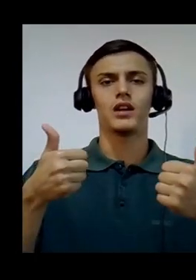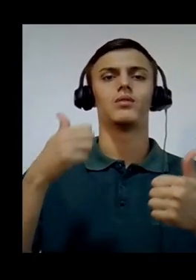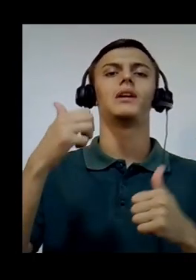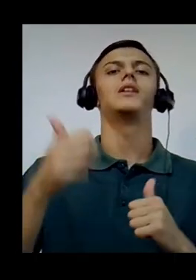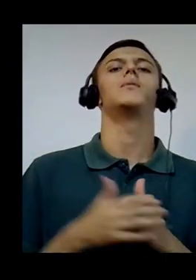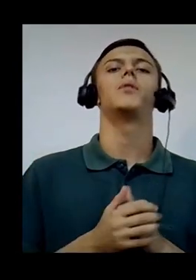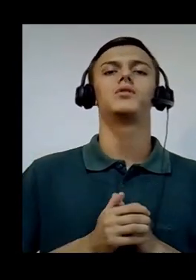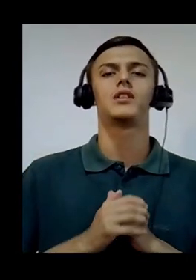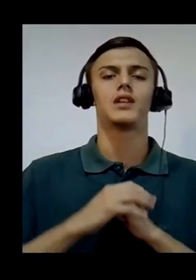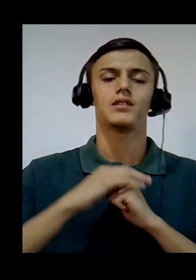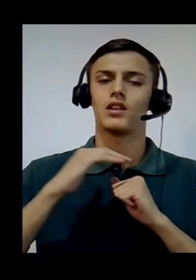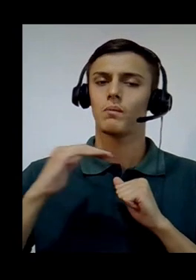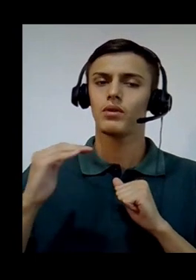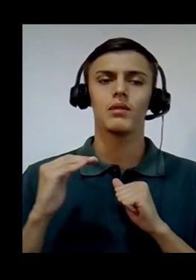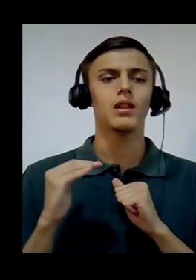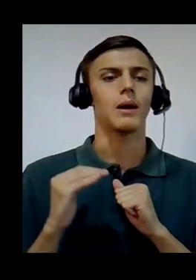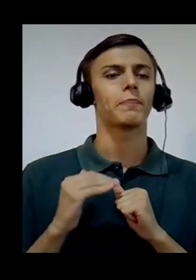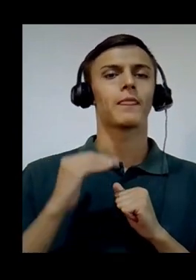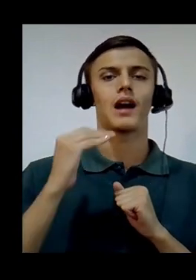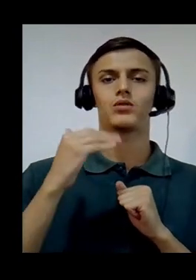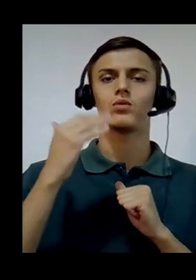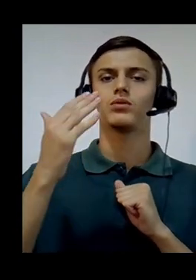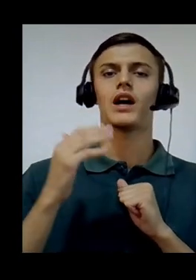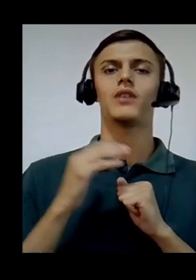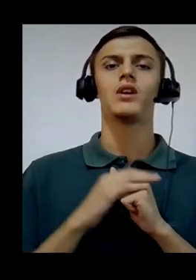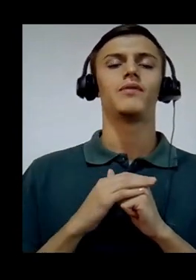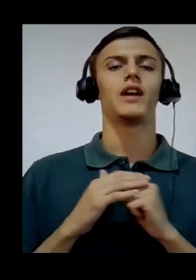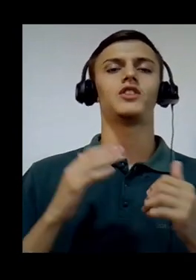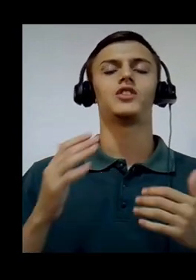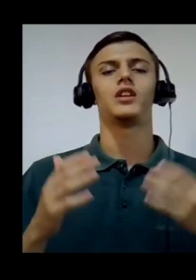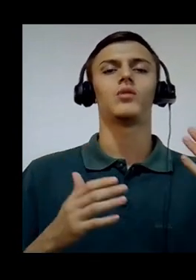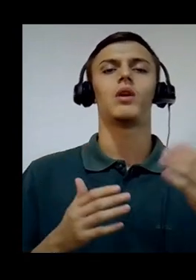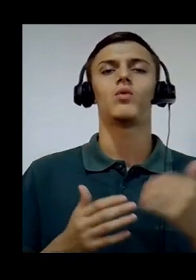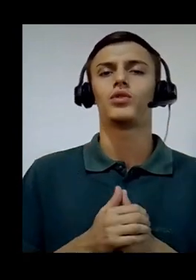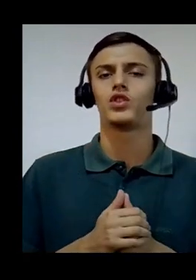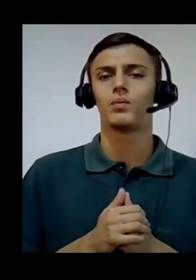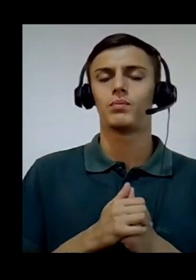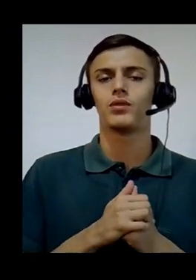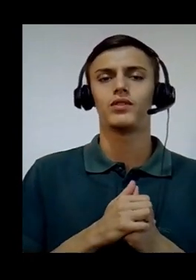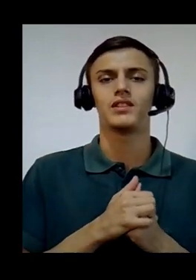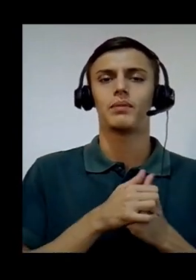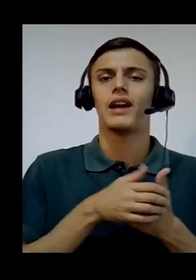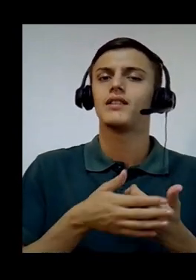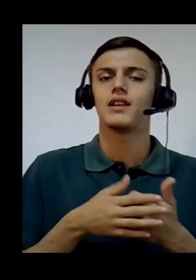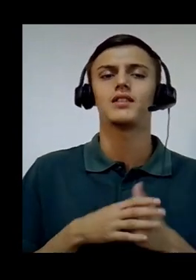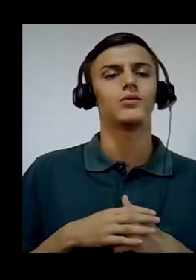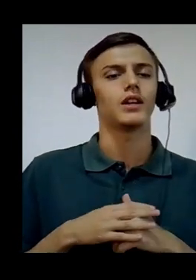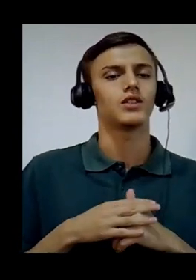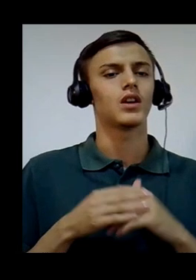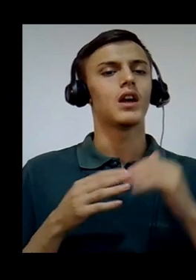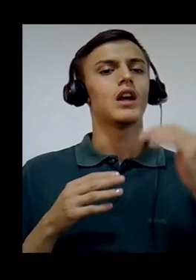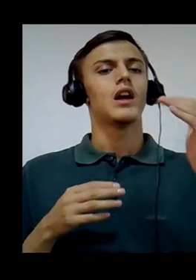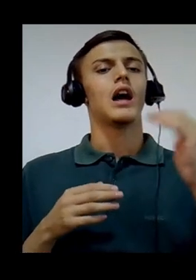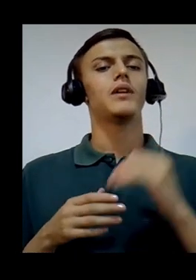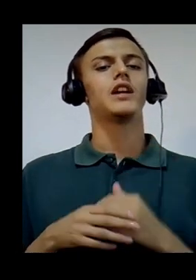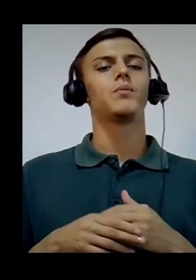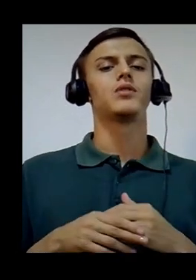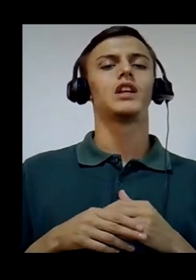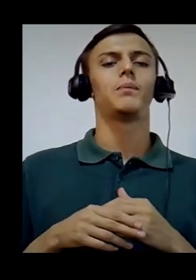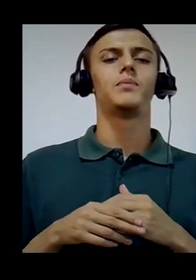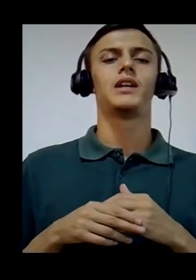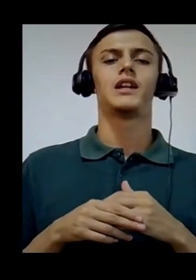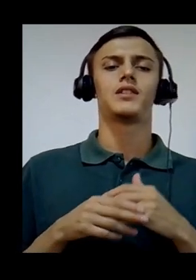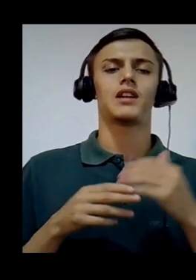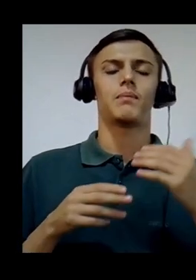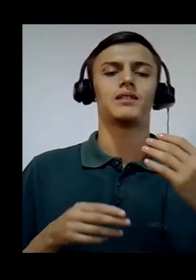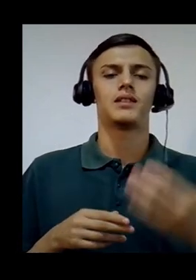tá tudo certo? Beleza, pode utilizar sem nenhum problema lá. Caso contrário, né, a gente tem que tomar algum outro tipo de providência para realizar essa atividade. A Bernec